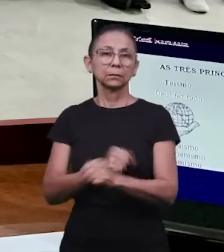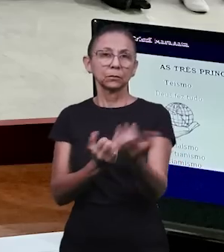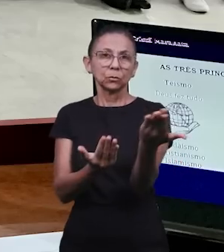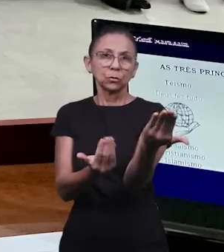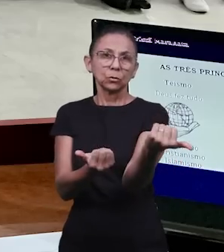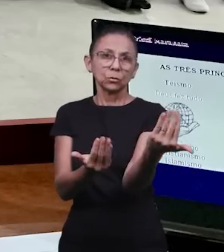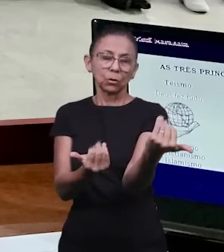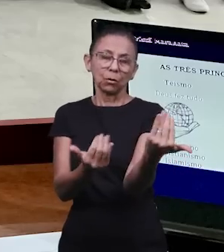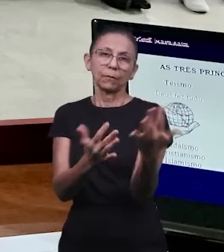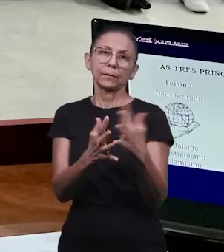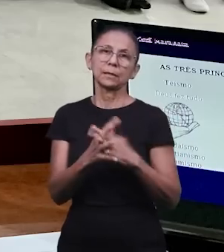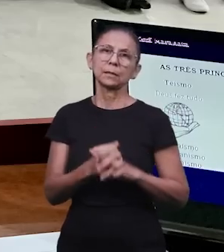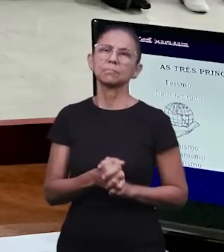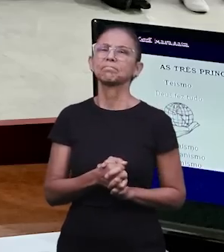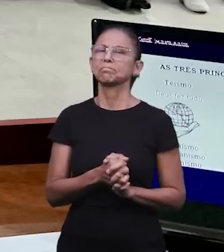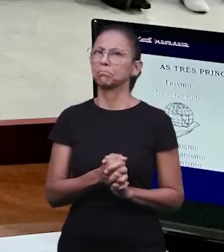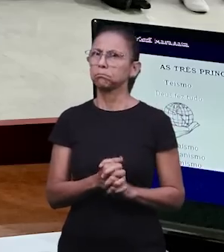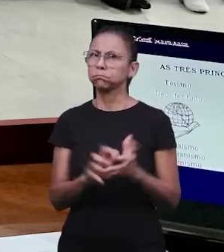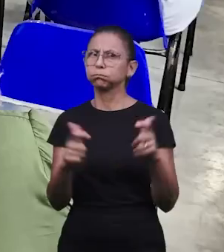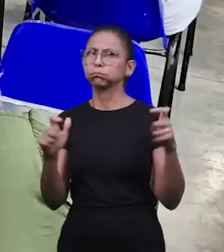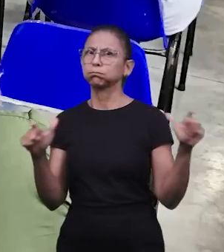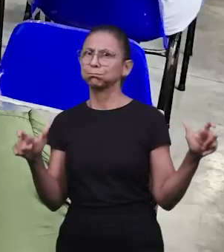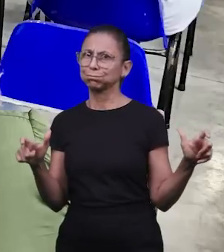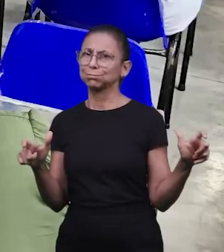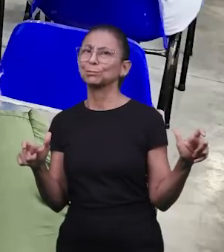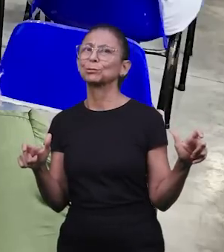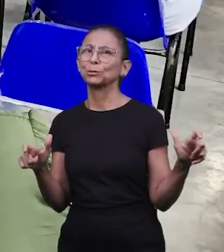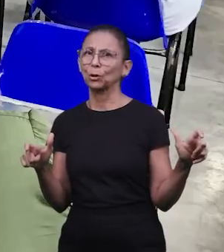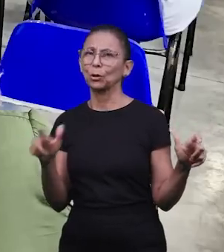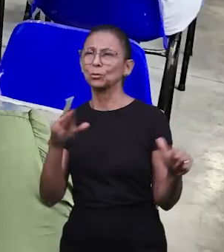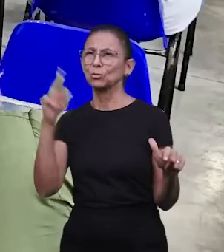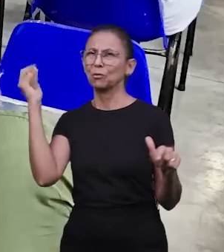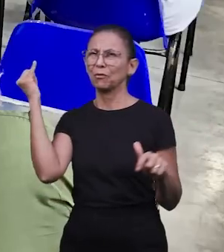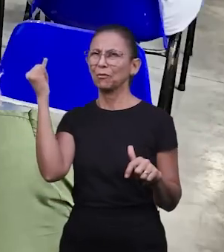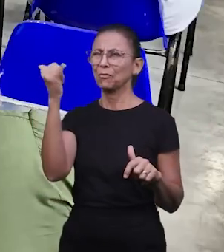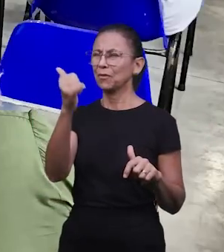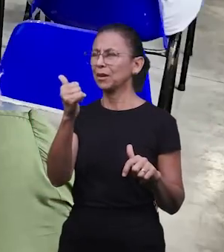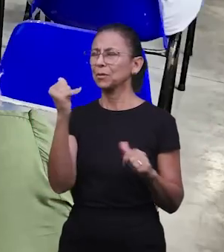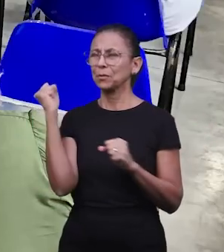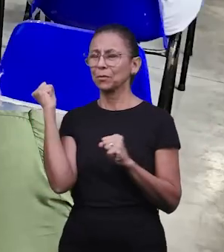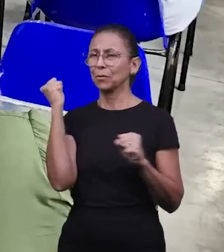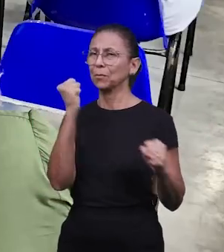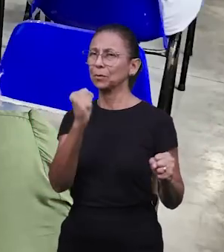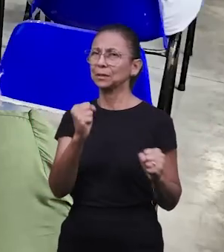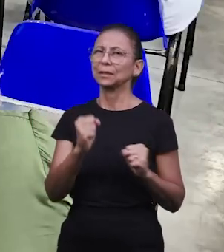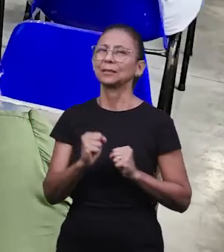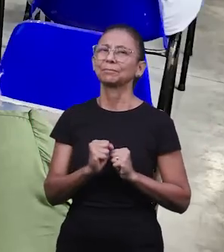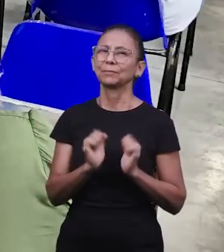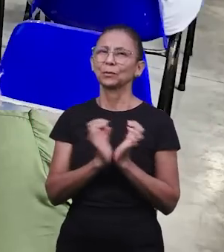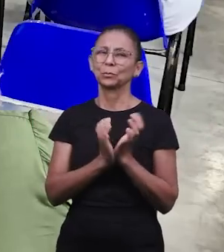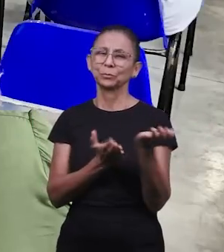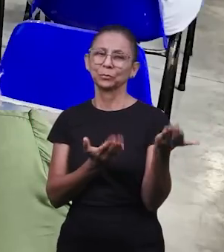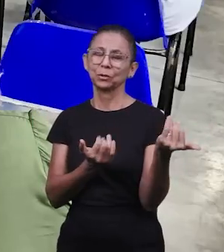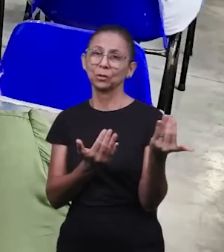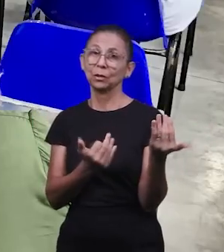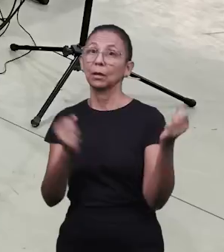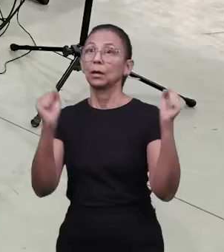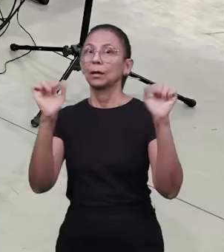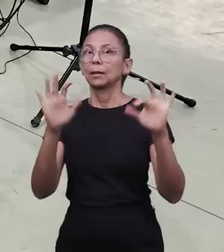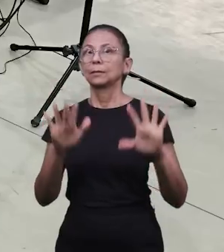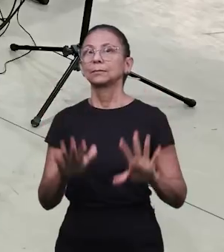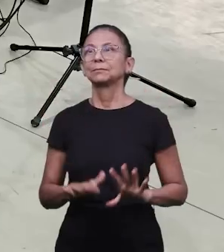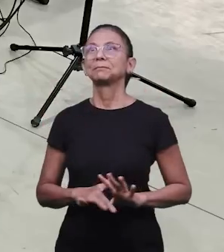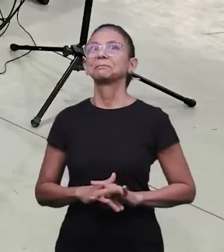tivemos o seminário de jovens, com a participação também de muitos jovens, onde Deus falou de forma abundante com os nossos